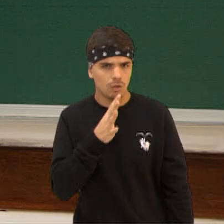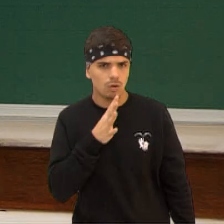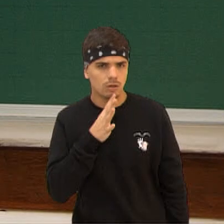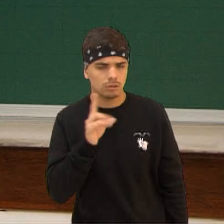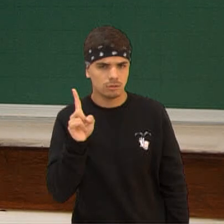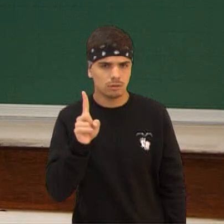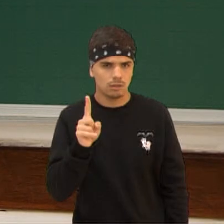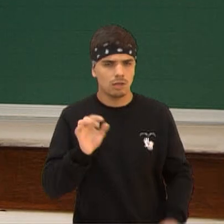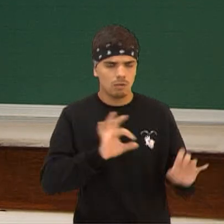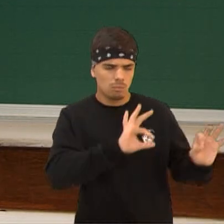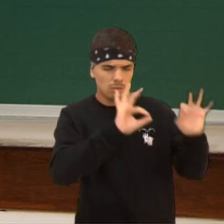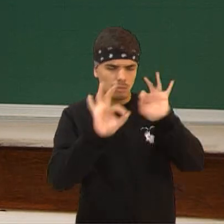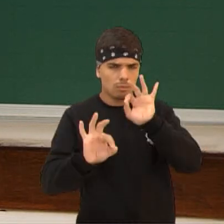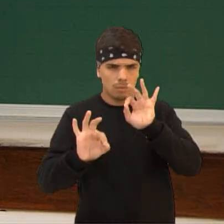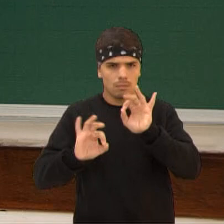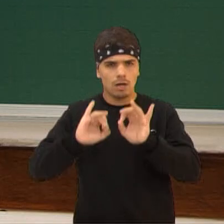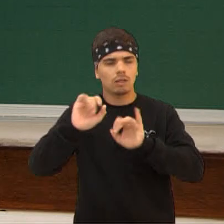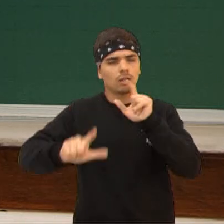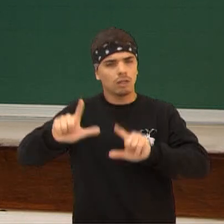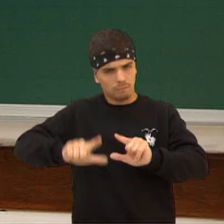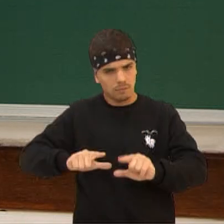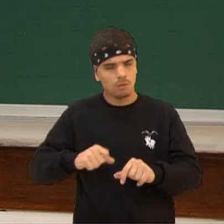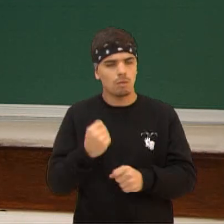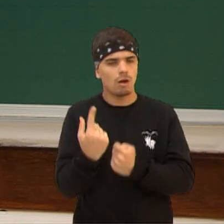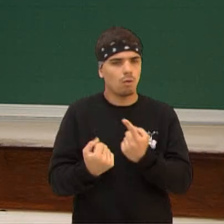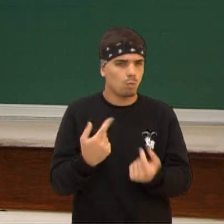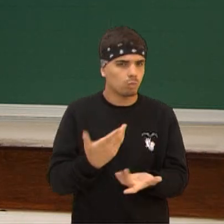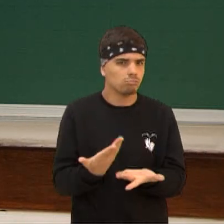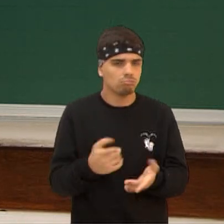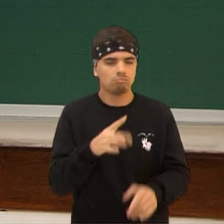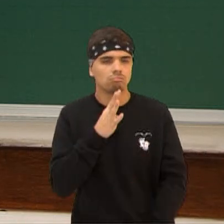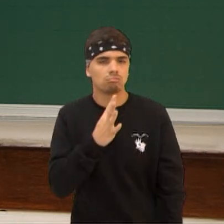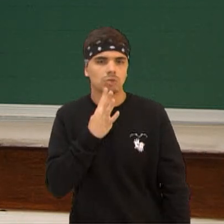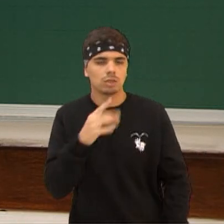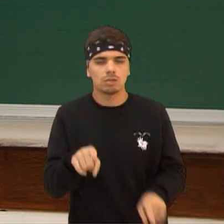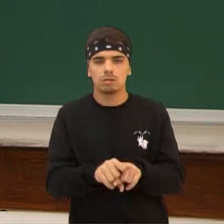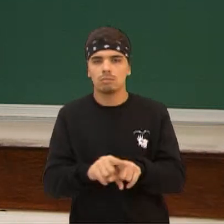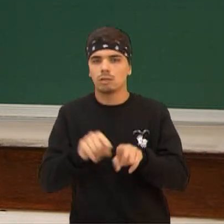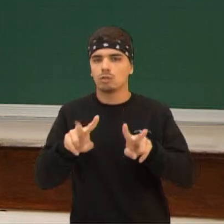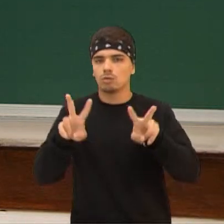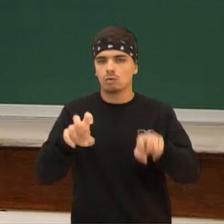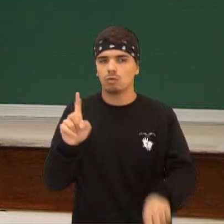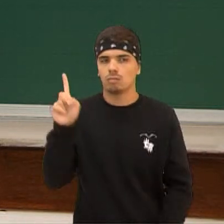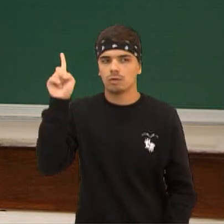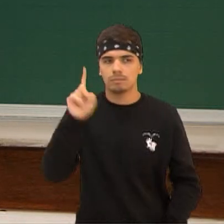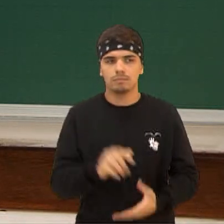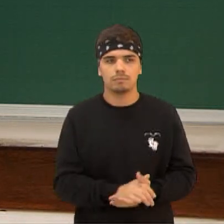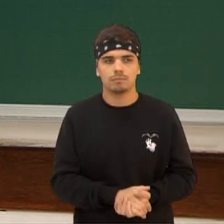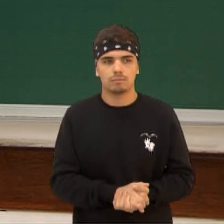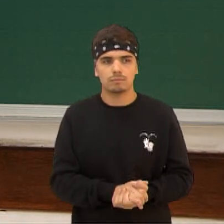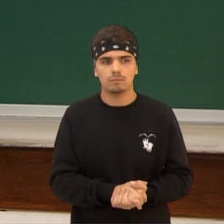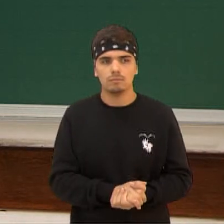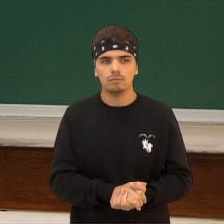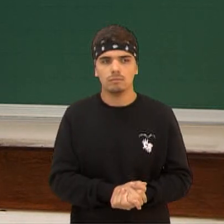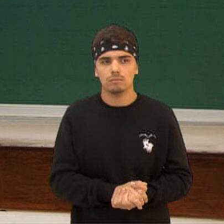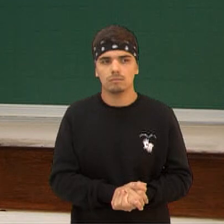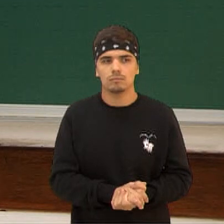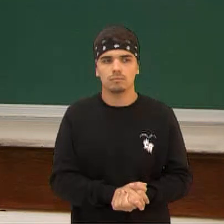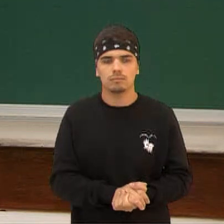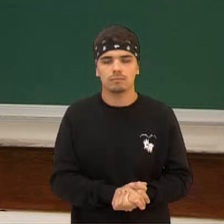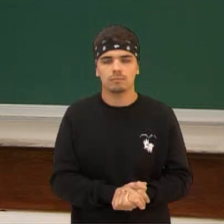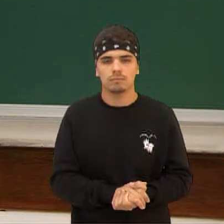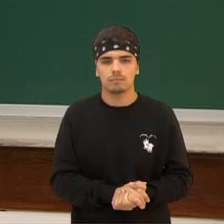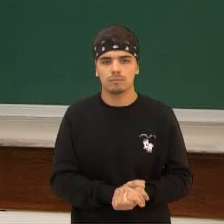falar? Assistiu em algum jornal? O que você conhece sobre ele? O que você sabe desse movimento? Black Lives